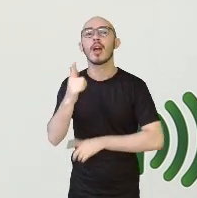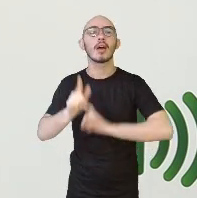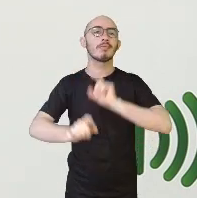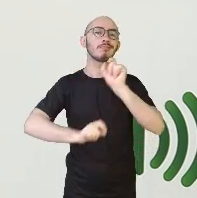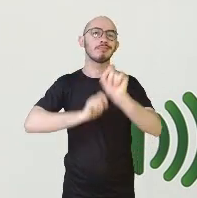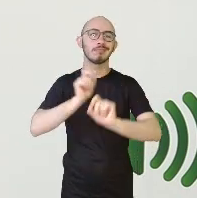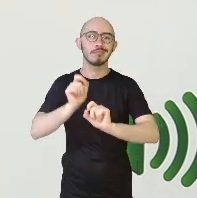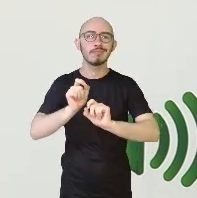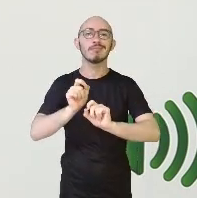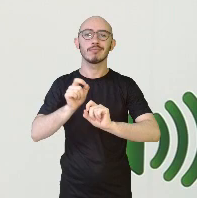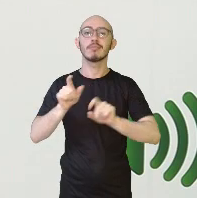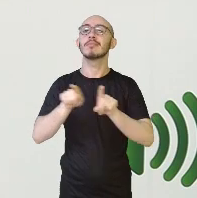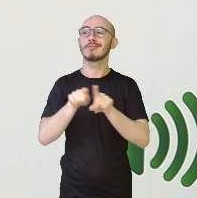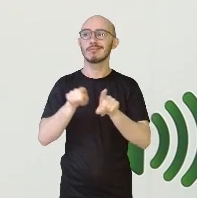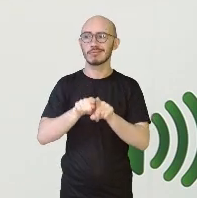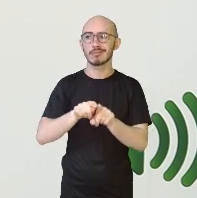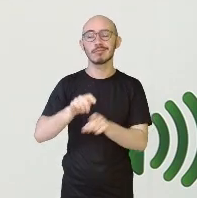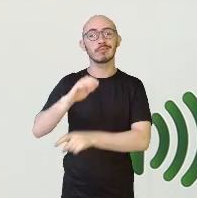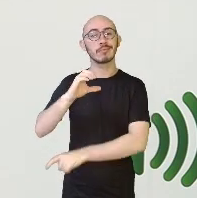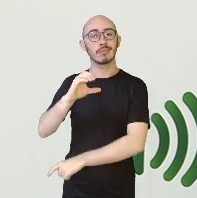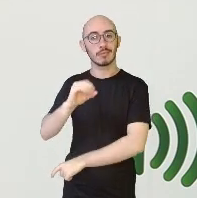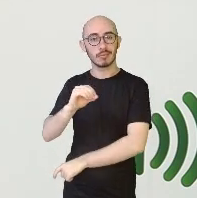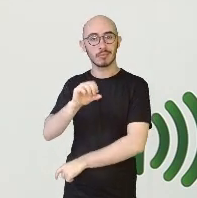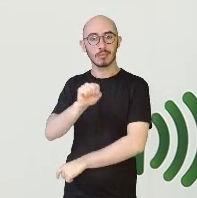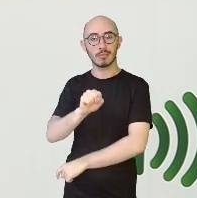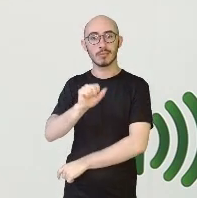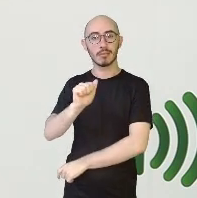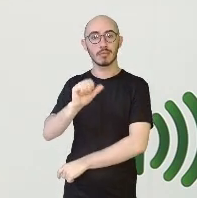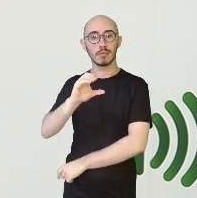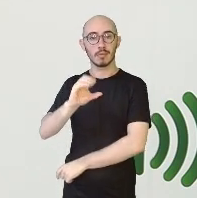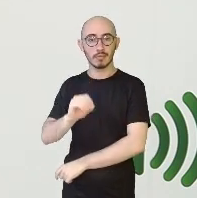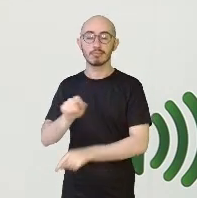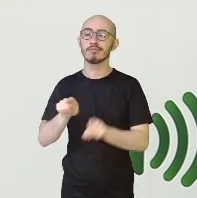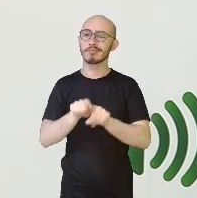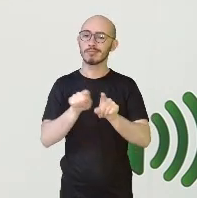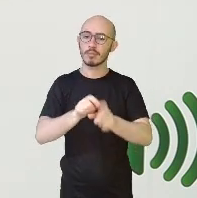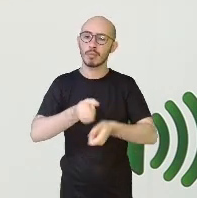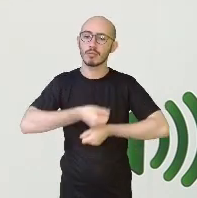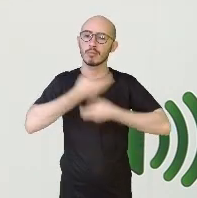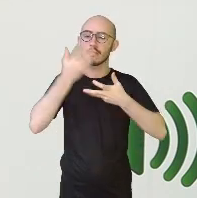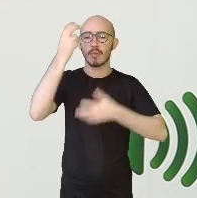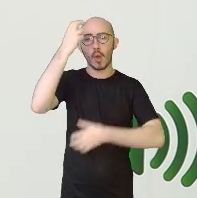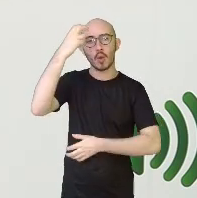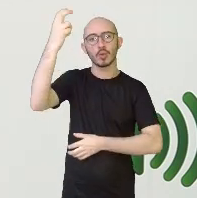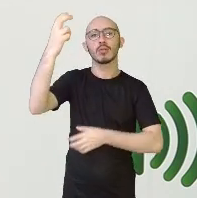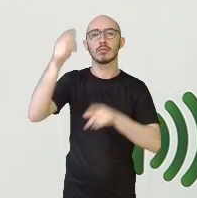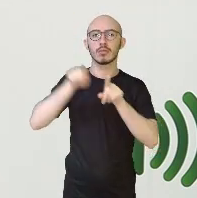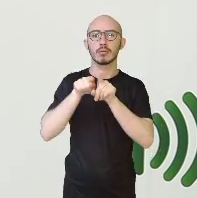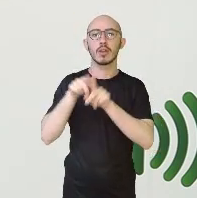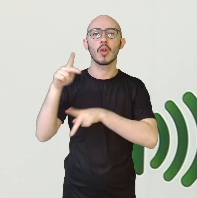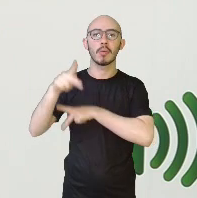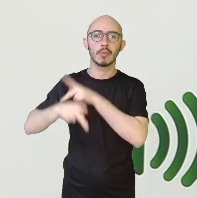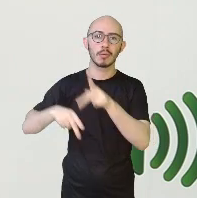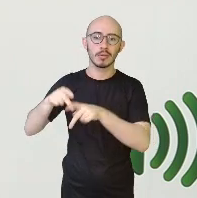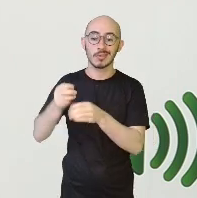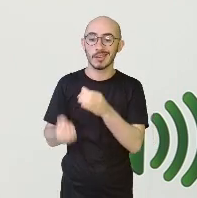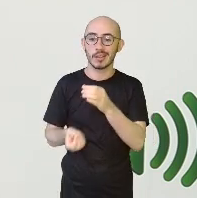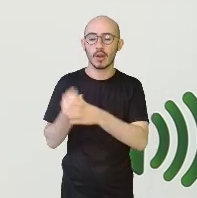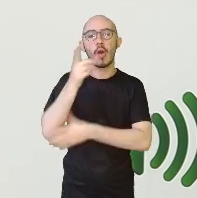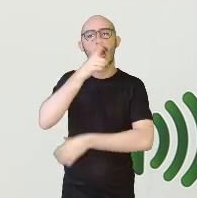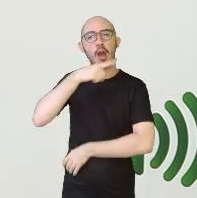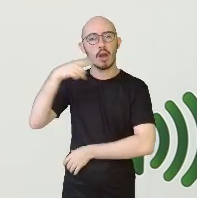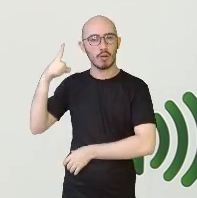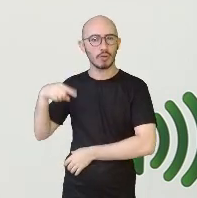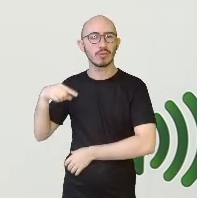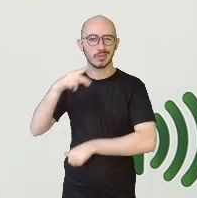o cossaco, que aí é uma manifestação cultural que é dos povos que fundaram a Rússia,